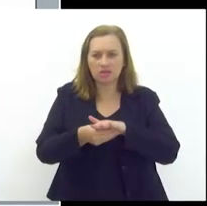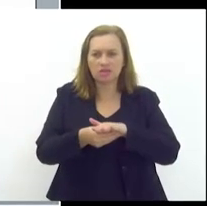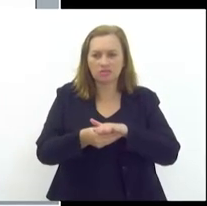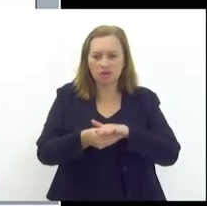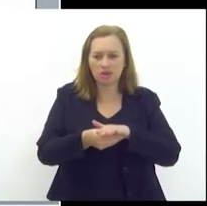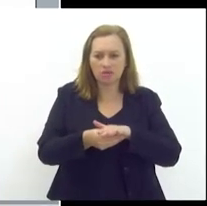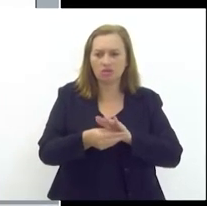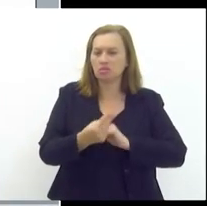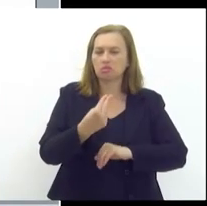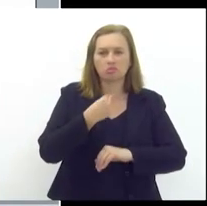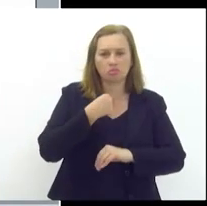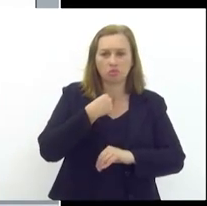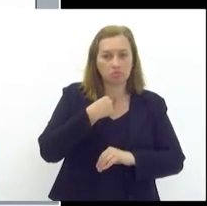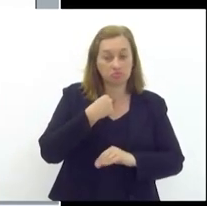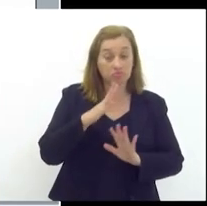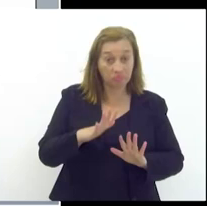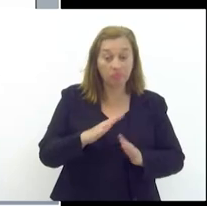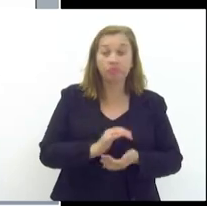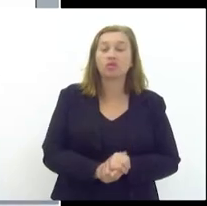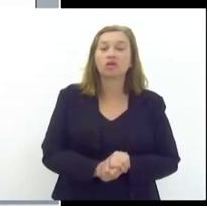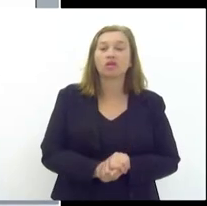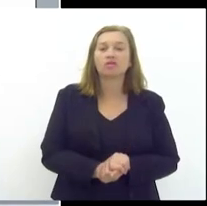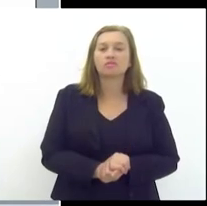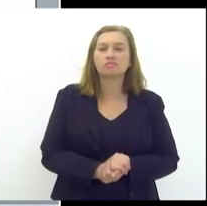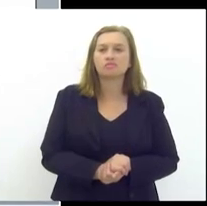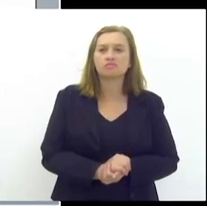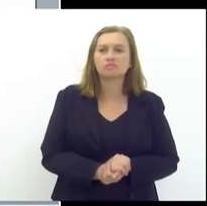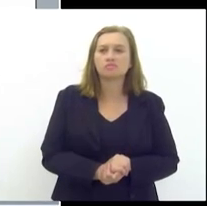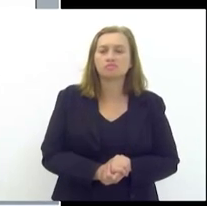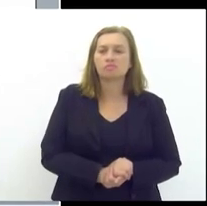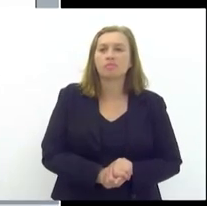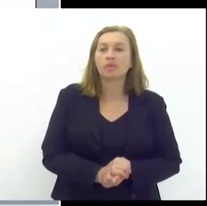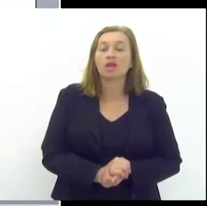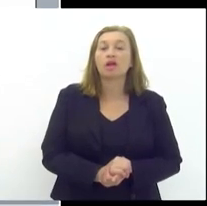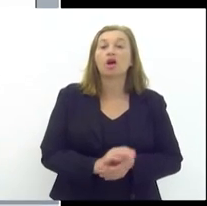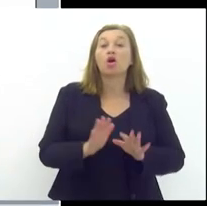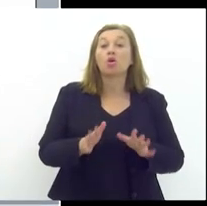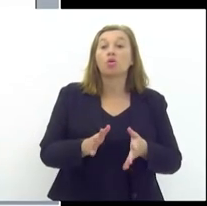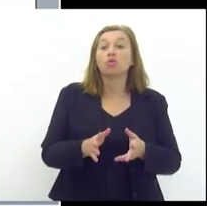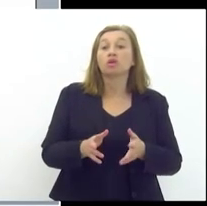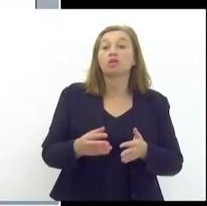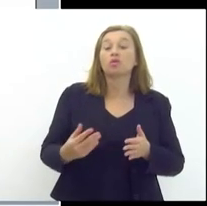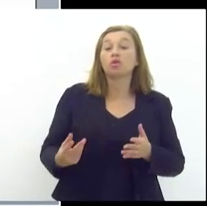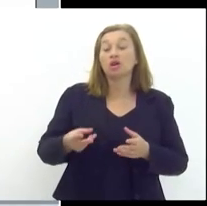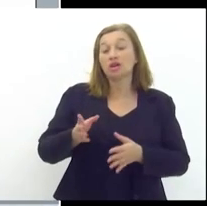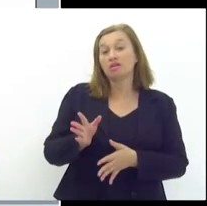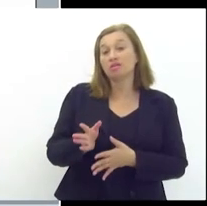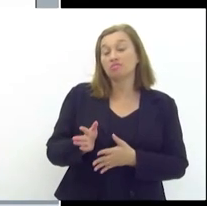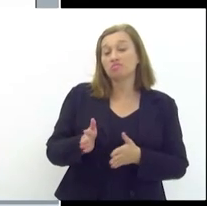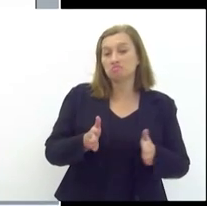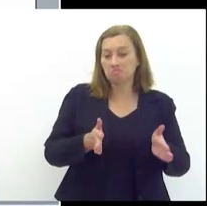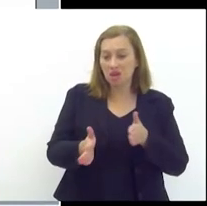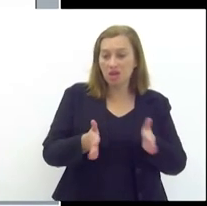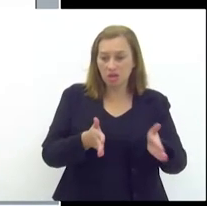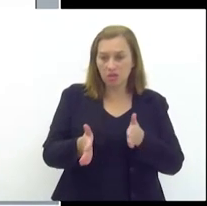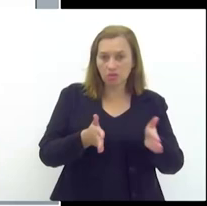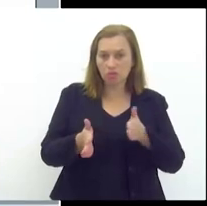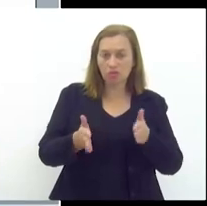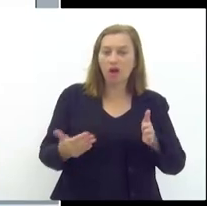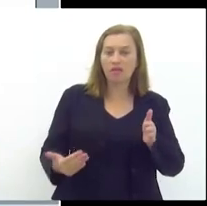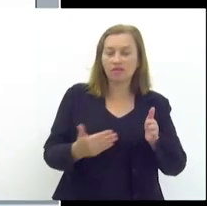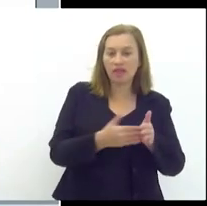para dar novos os que estão existentes vão continuar até 31 de Dezembro de 2032